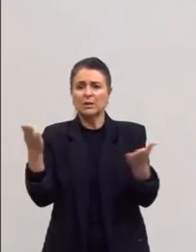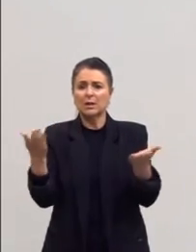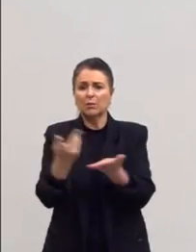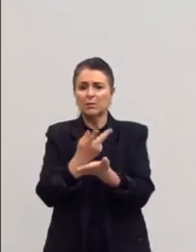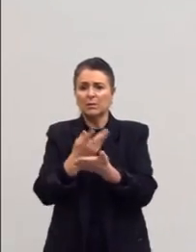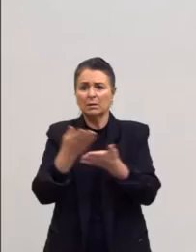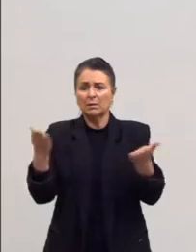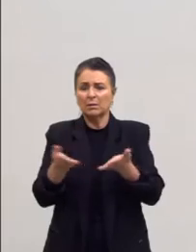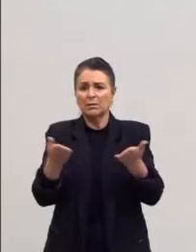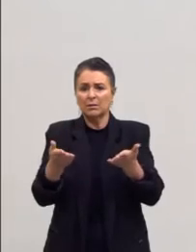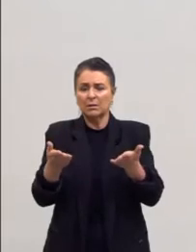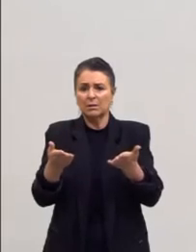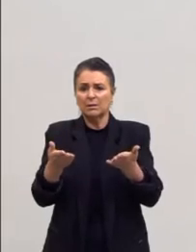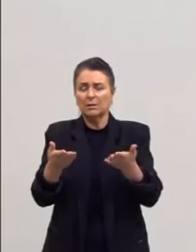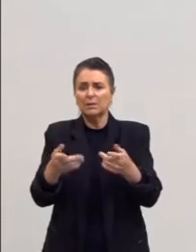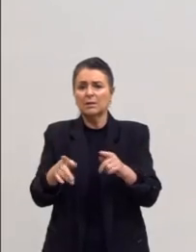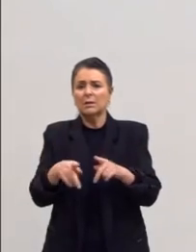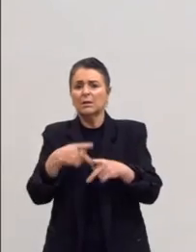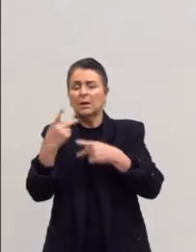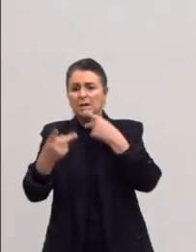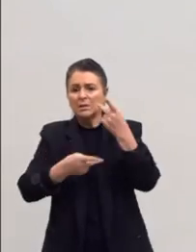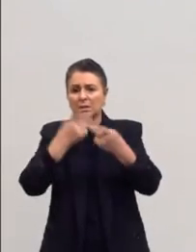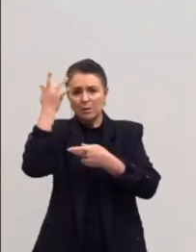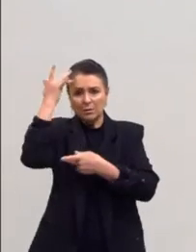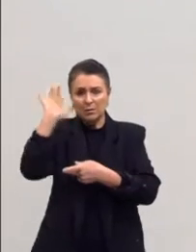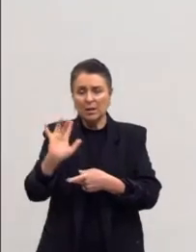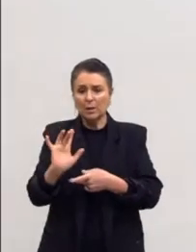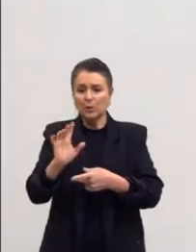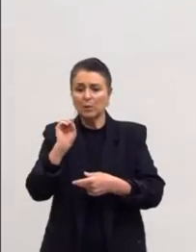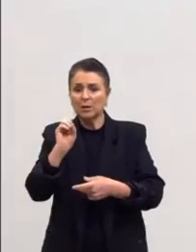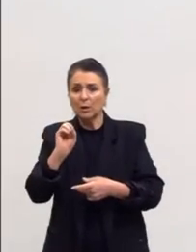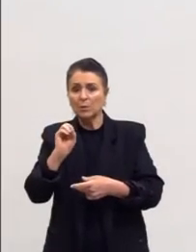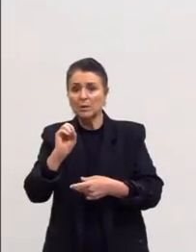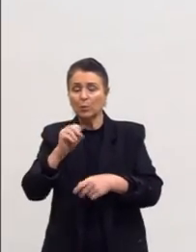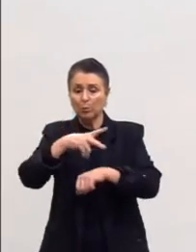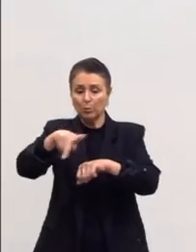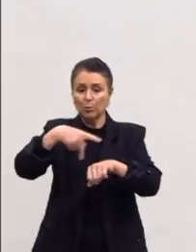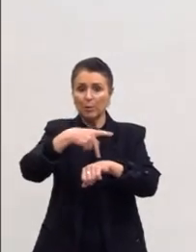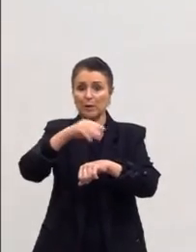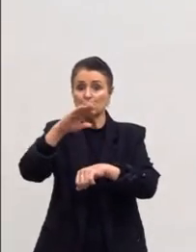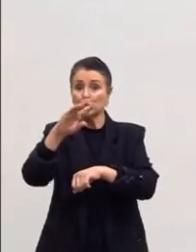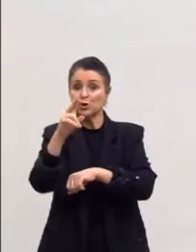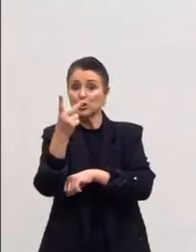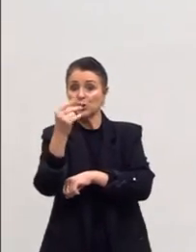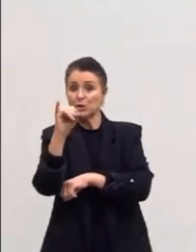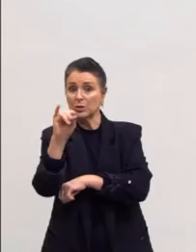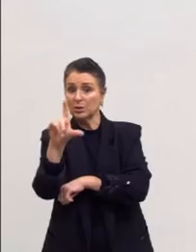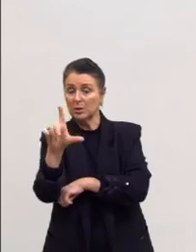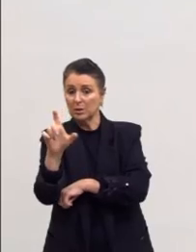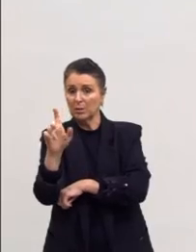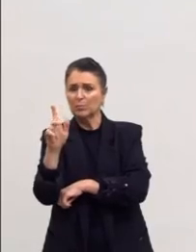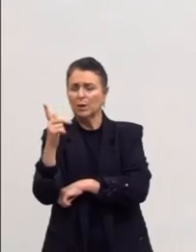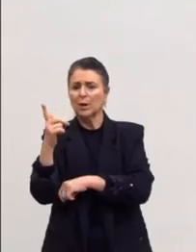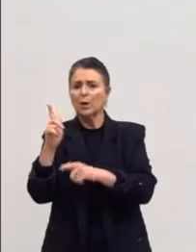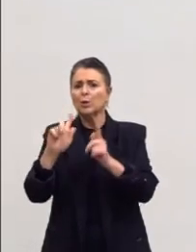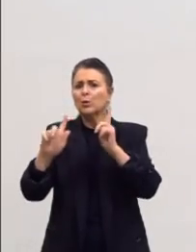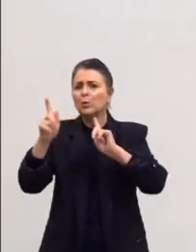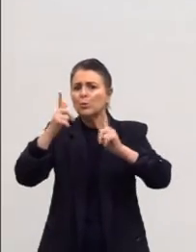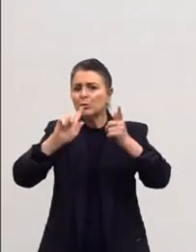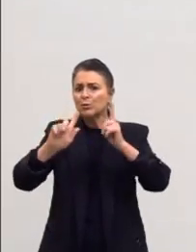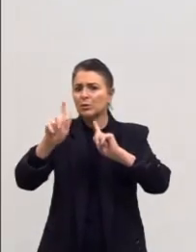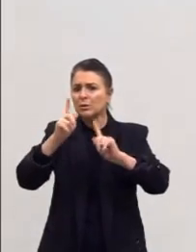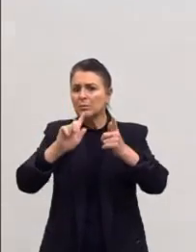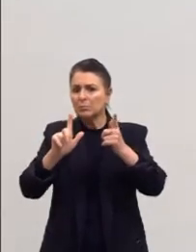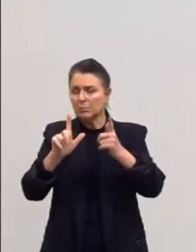recentemente né a gente não sabe exatamente qual a situação do Chile mas o Chile acaba de revogar uma reforma